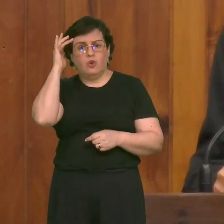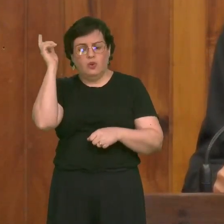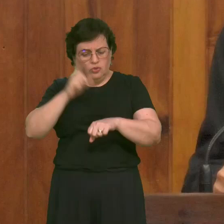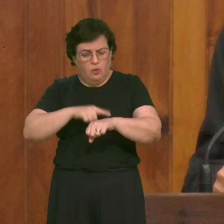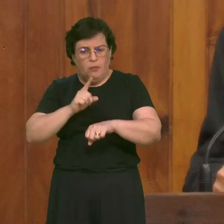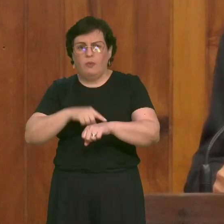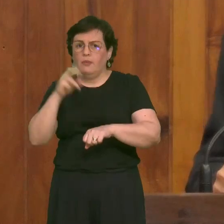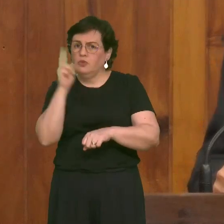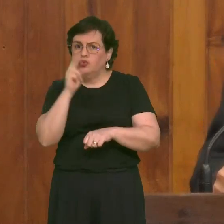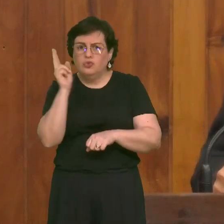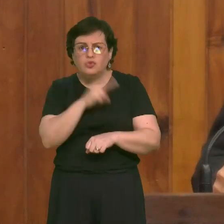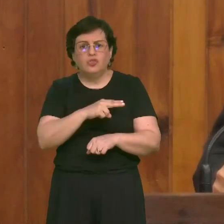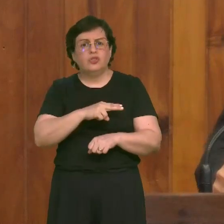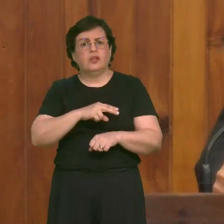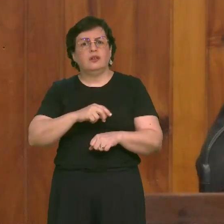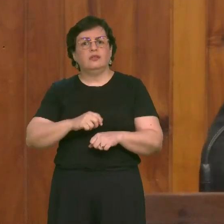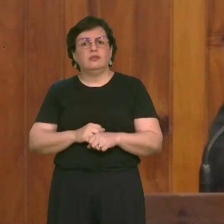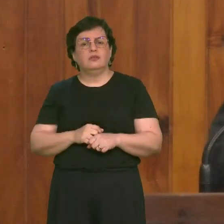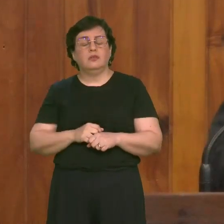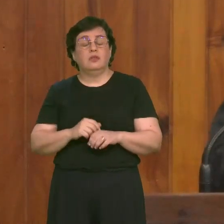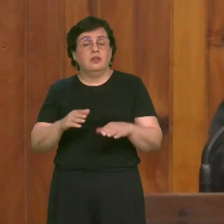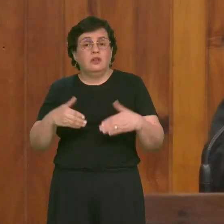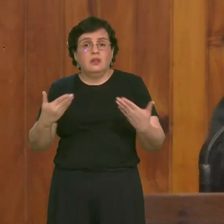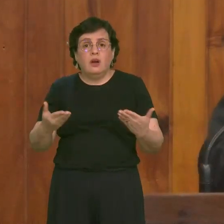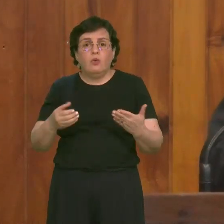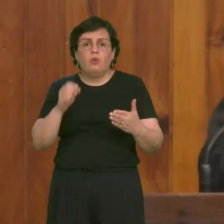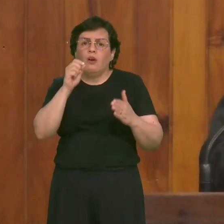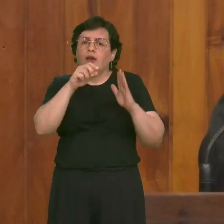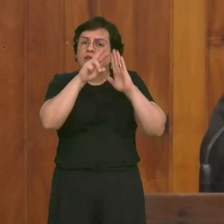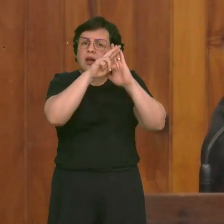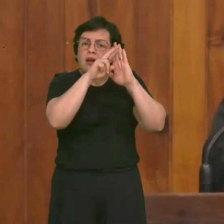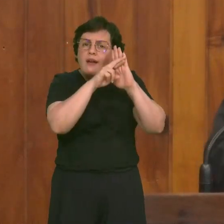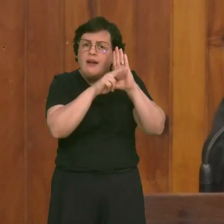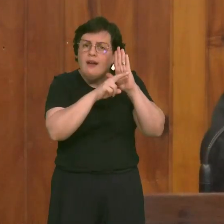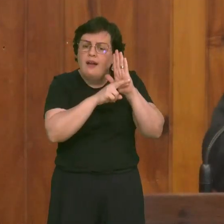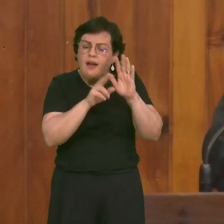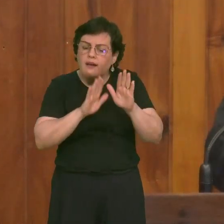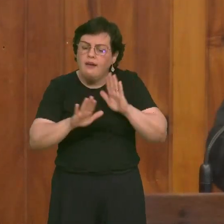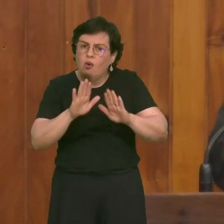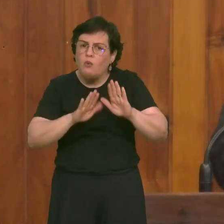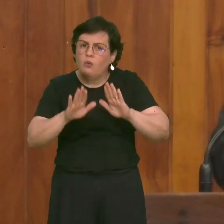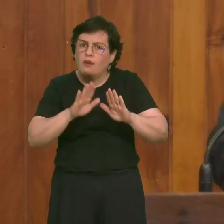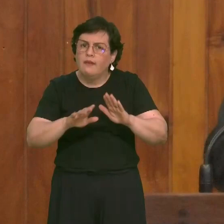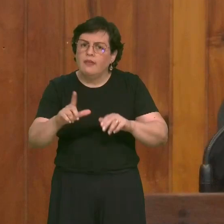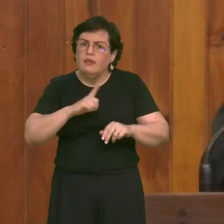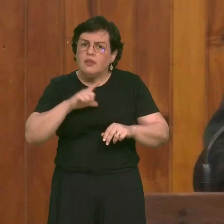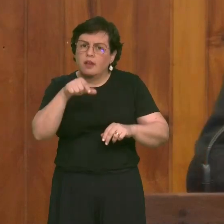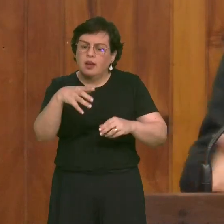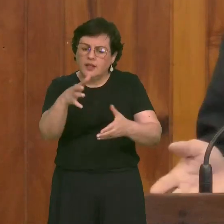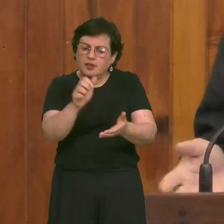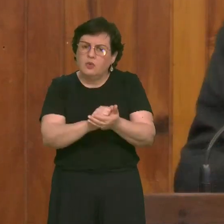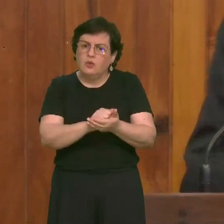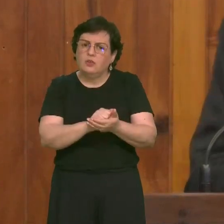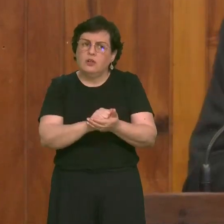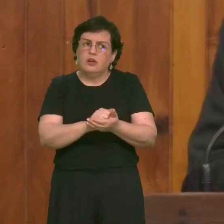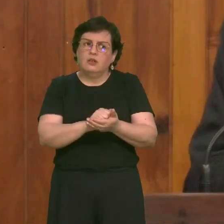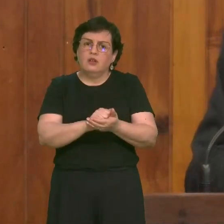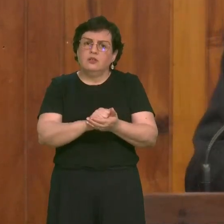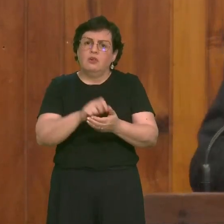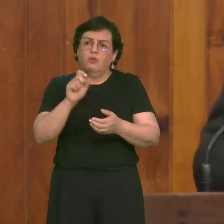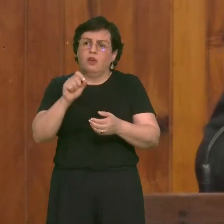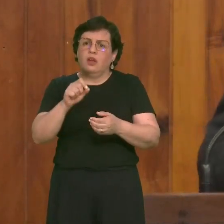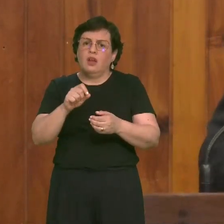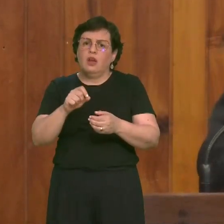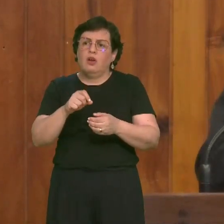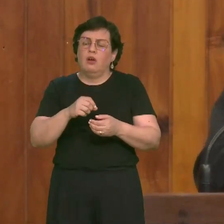Então qual critério Que tipo de cuidado tá tendo nessa contratação uma contratação que compartilharam